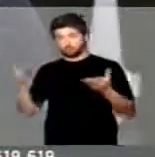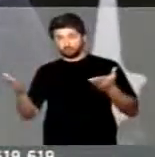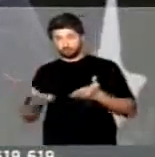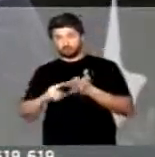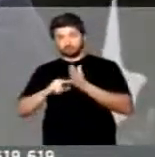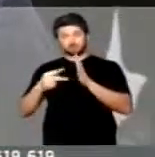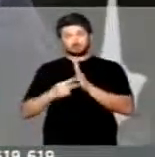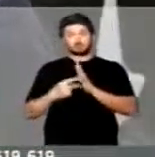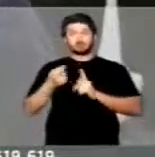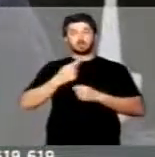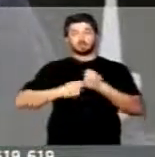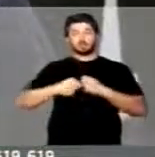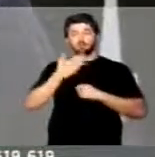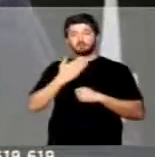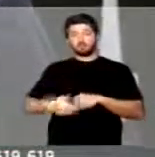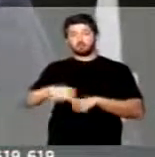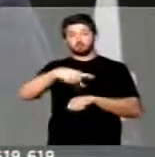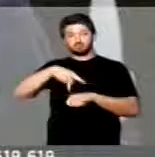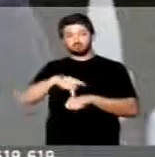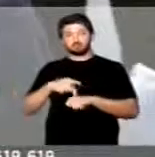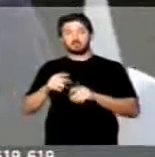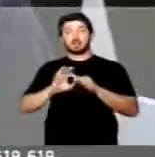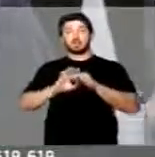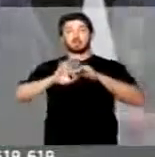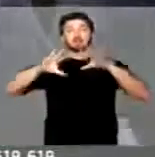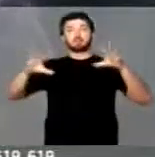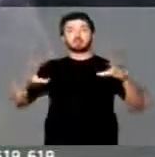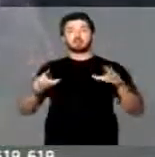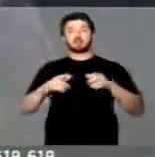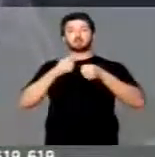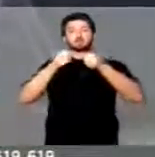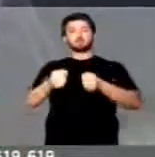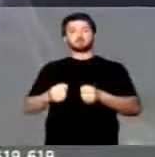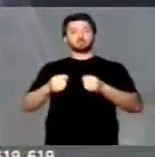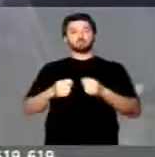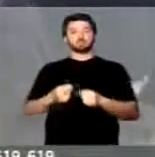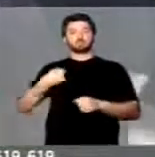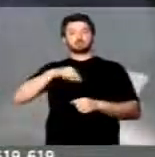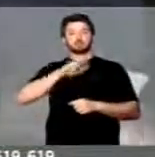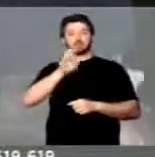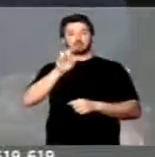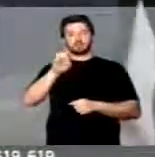agora significa economia para o país, significa independência e soberania. A rede é contra.